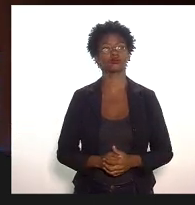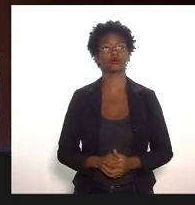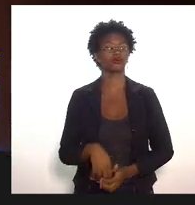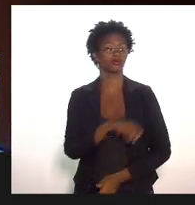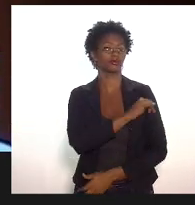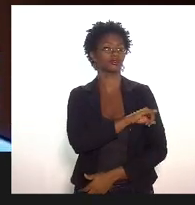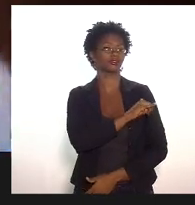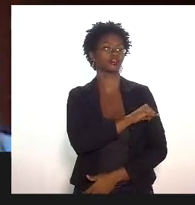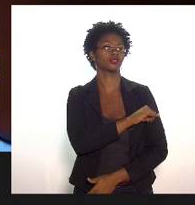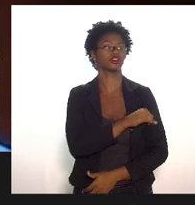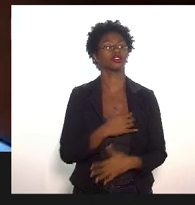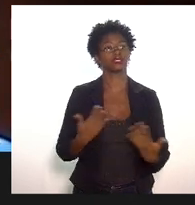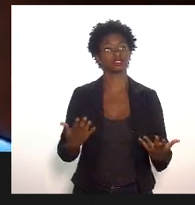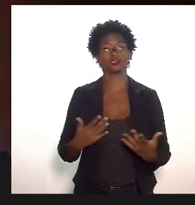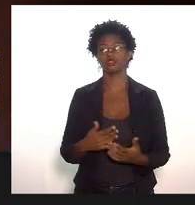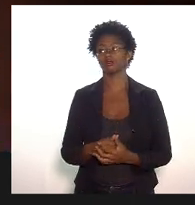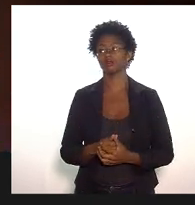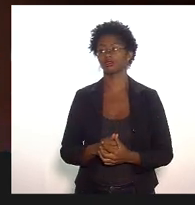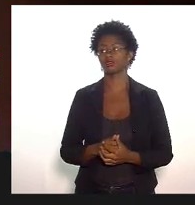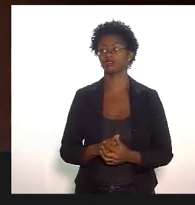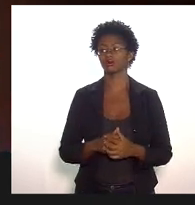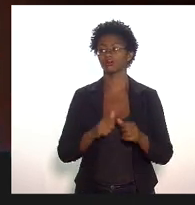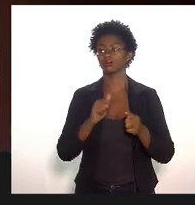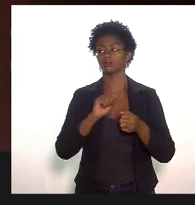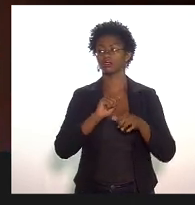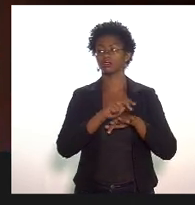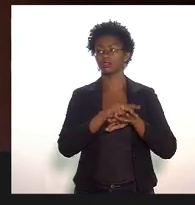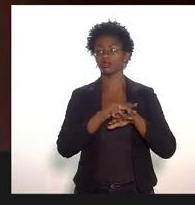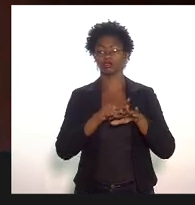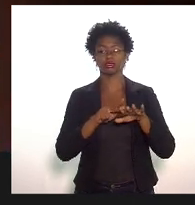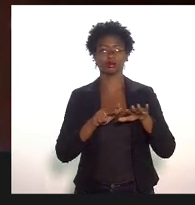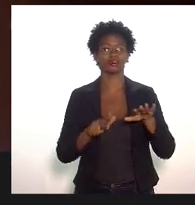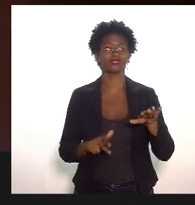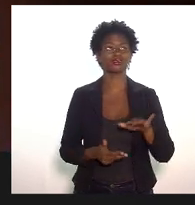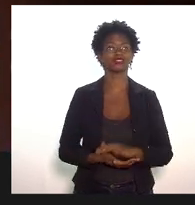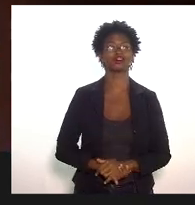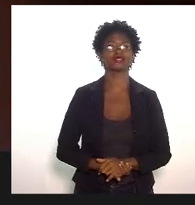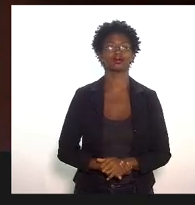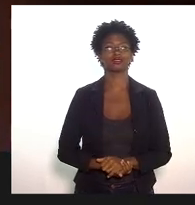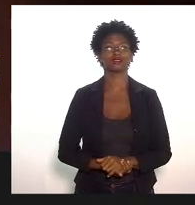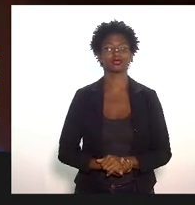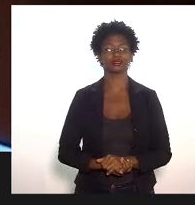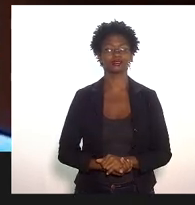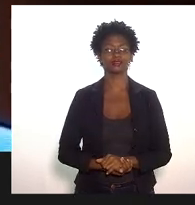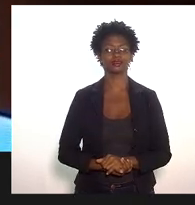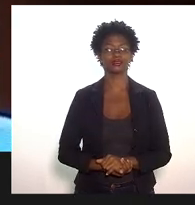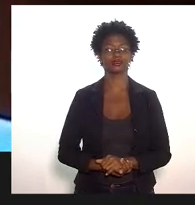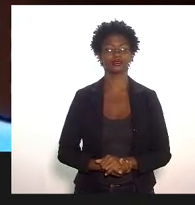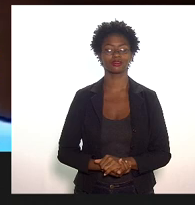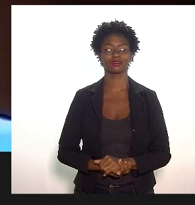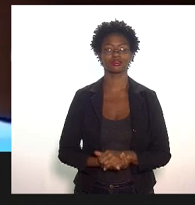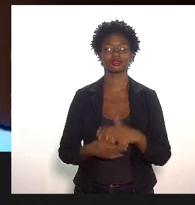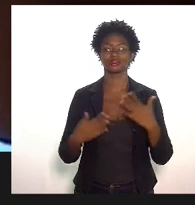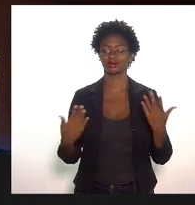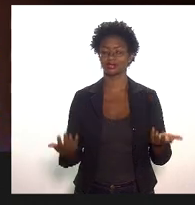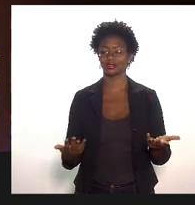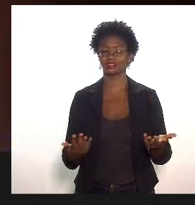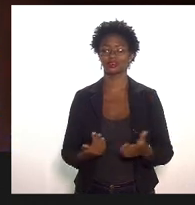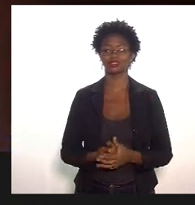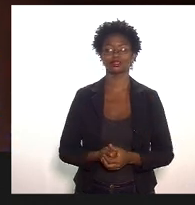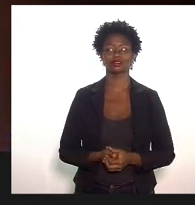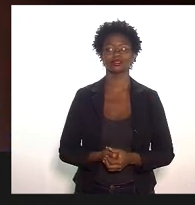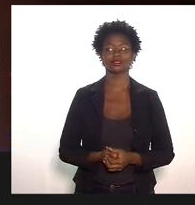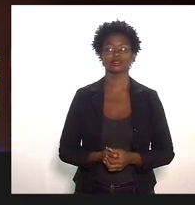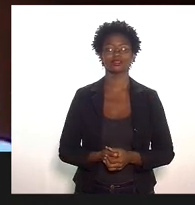elementos, muito rapidamente. Primeiro, assim, a preocupação, porque eu não sou um conhecedor